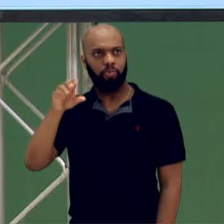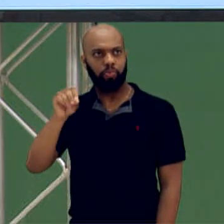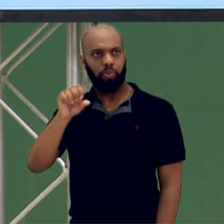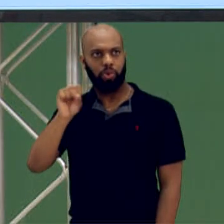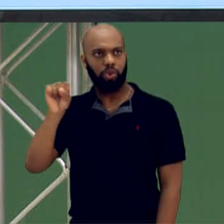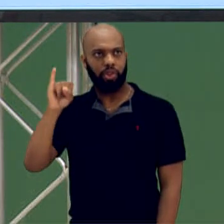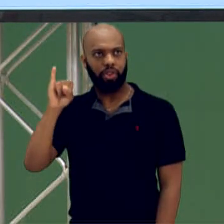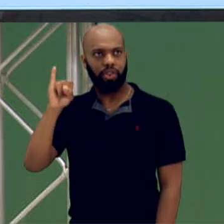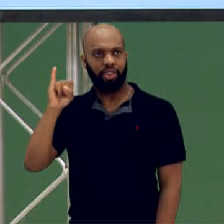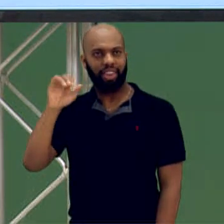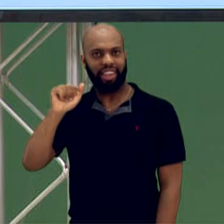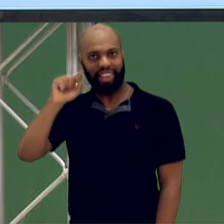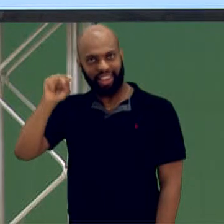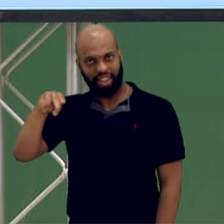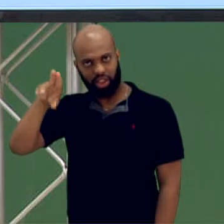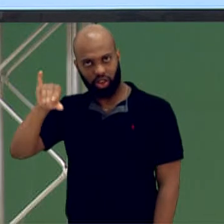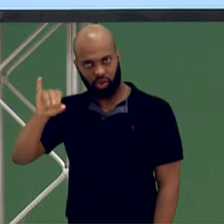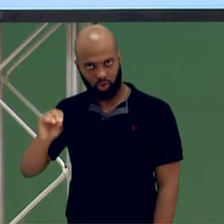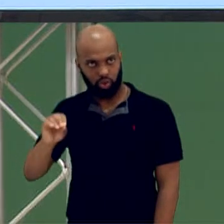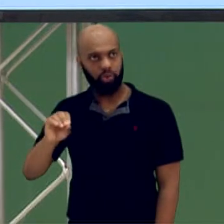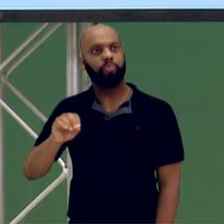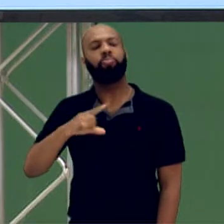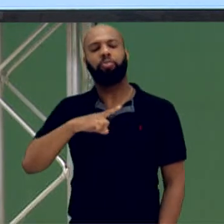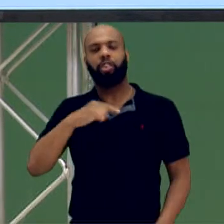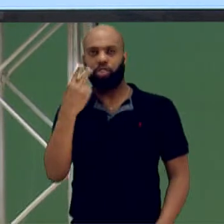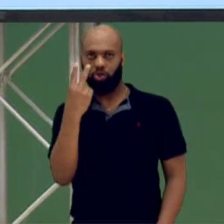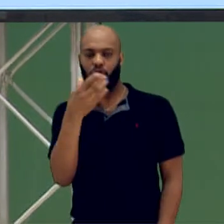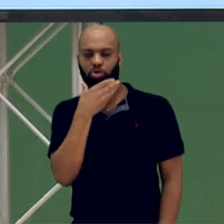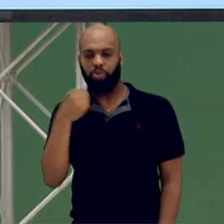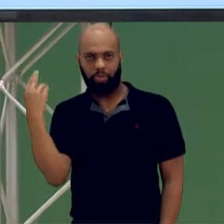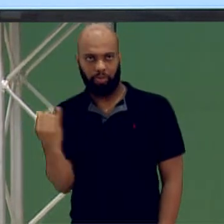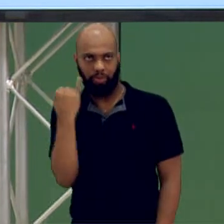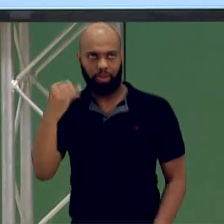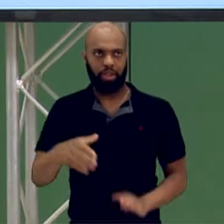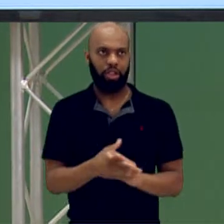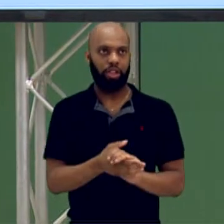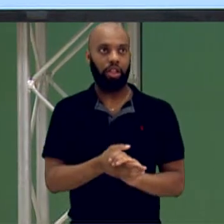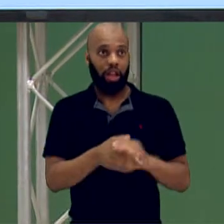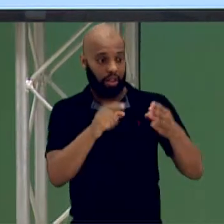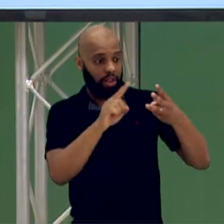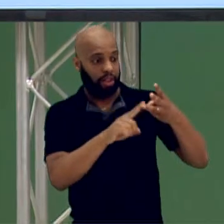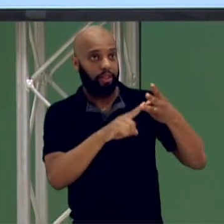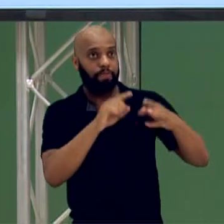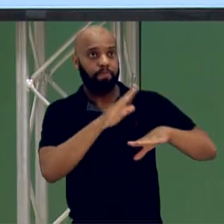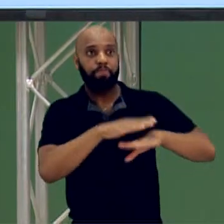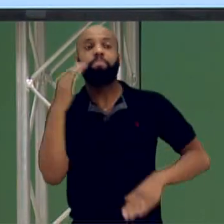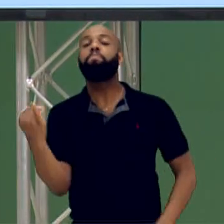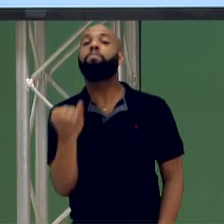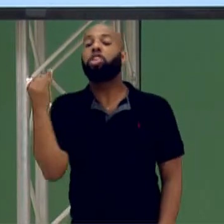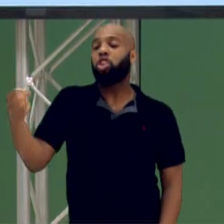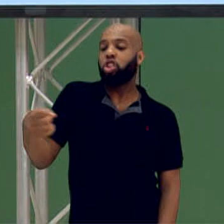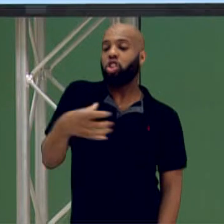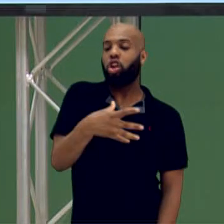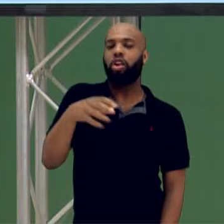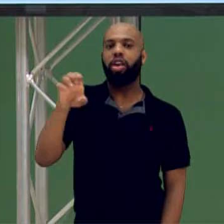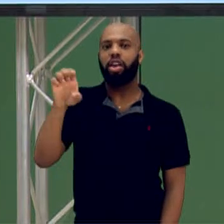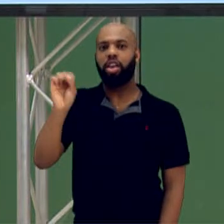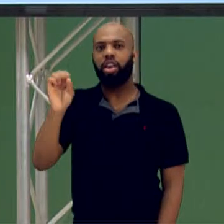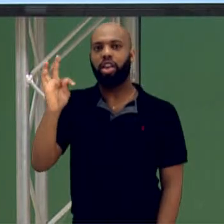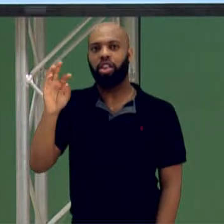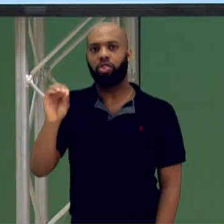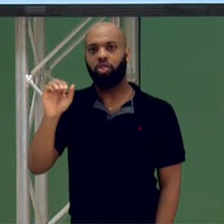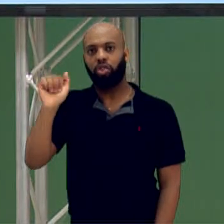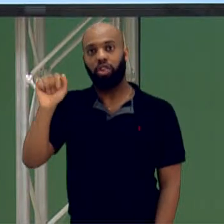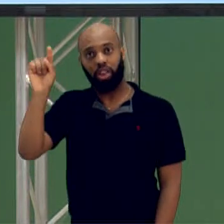o período mais relevante, mais famoso talvez do estoicismo, né, que vai ser a nova estoa, que são esses